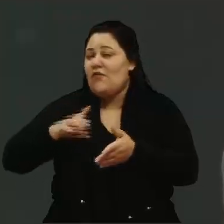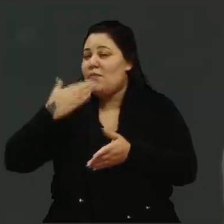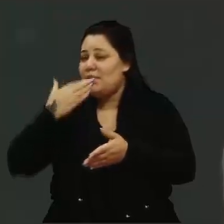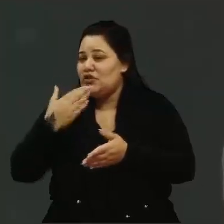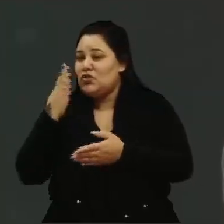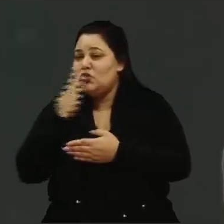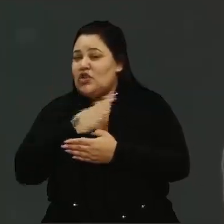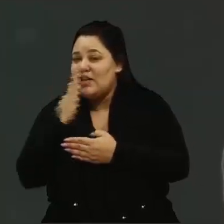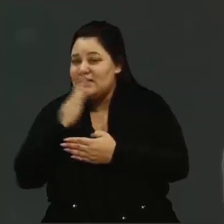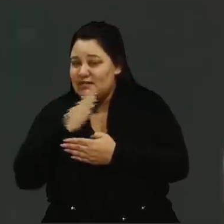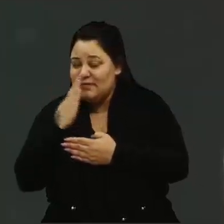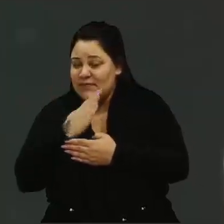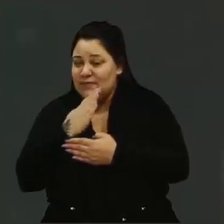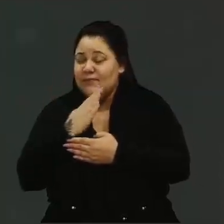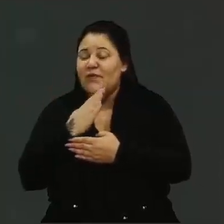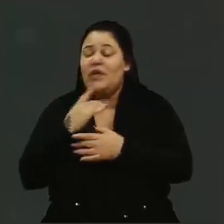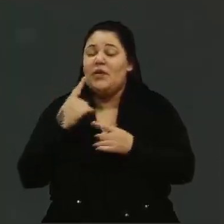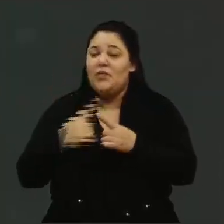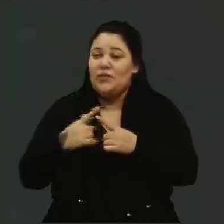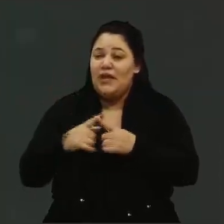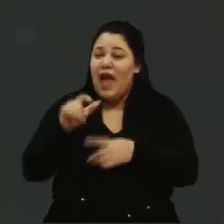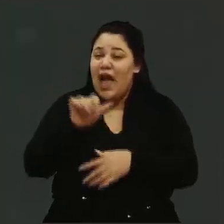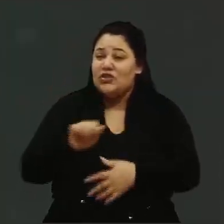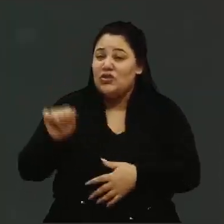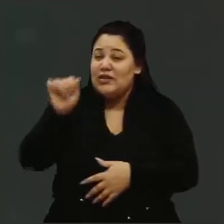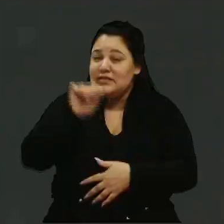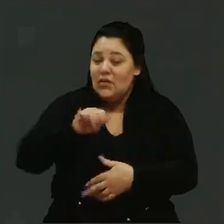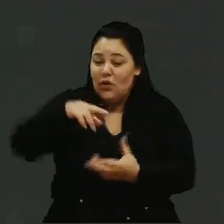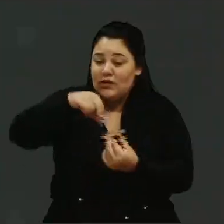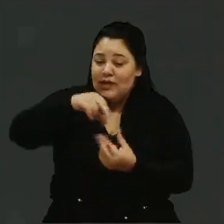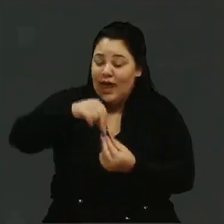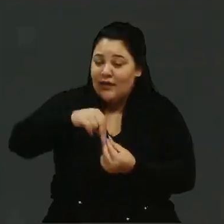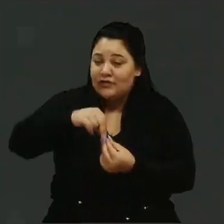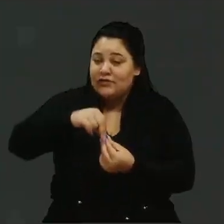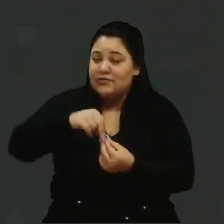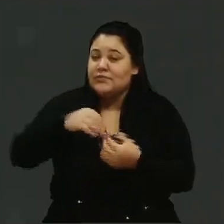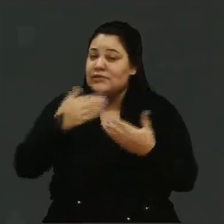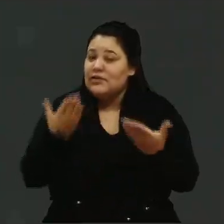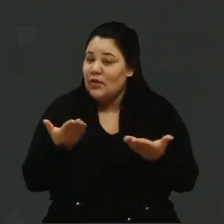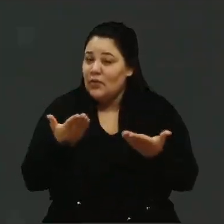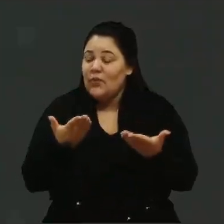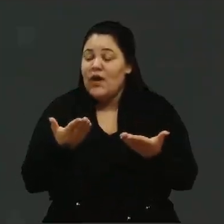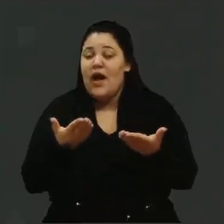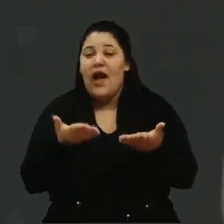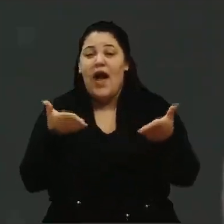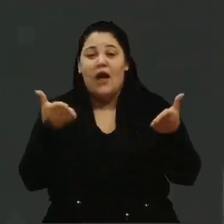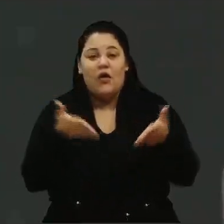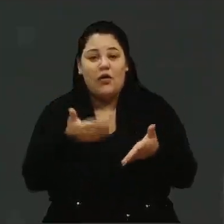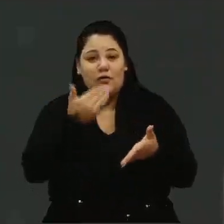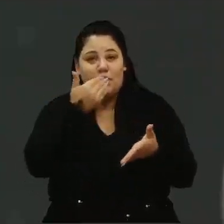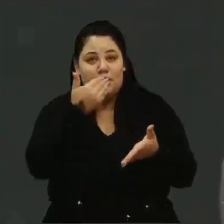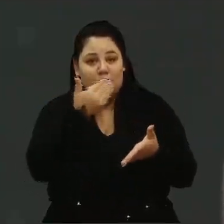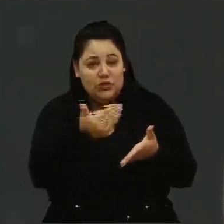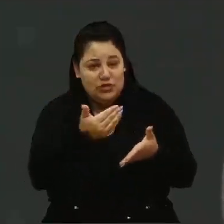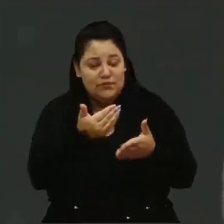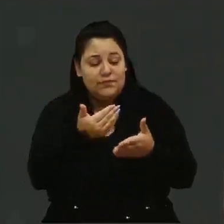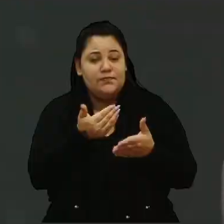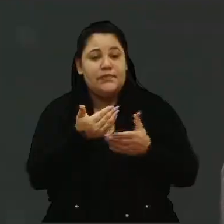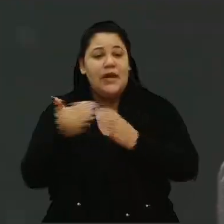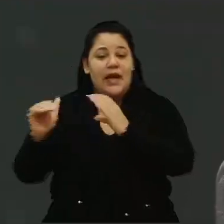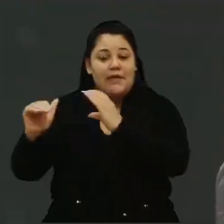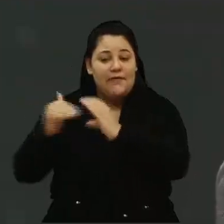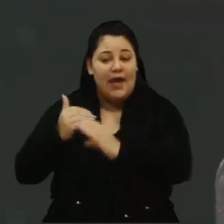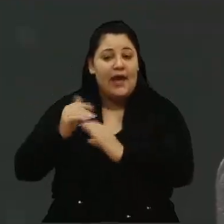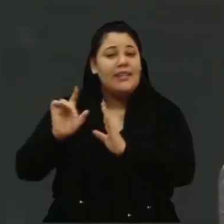das associações de recicladores. Então, fica o meu pedido que seja encaminhado posteriormente uma nova legislação, vereador Daniel,